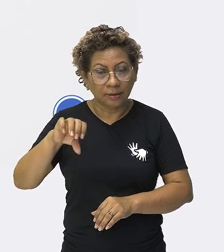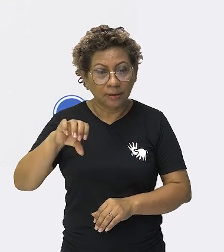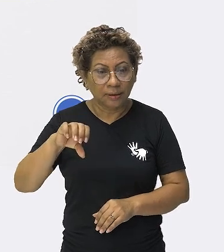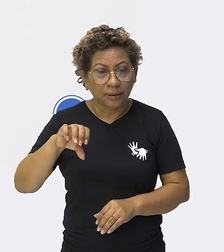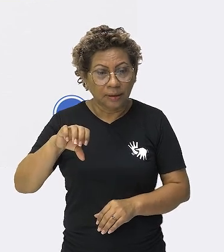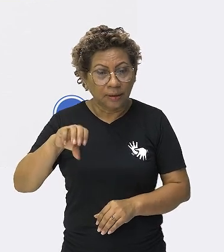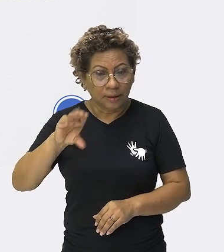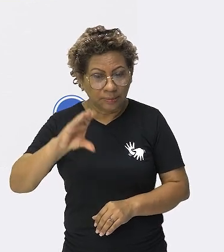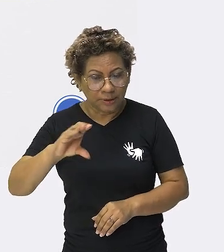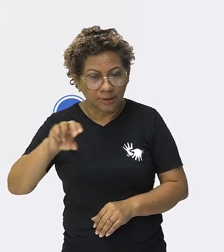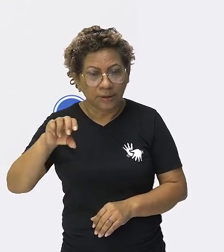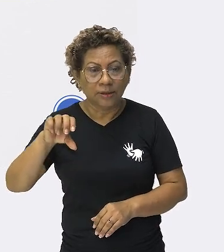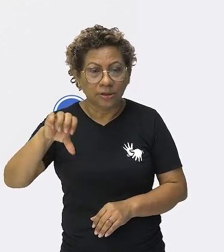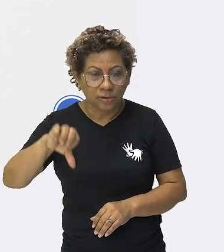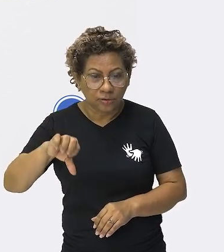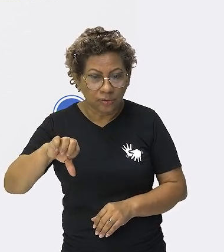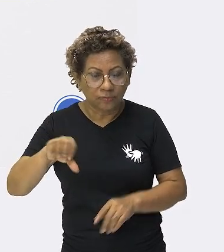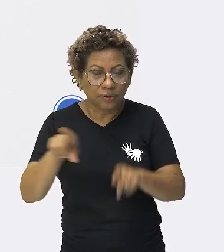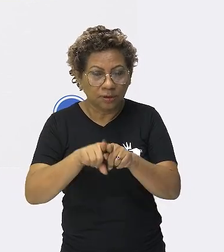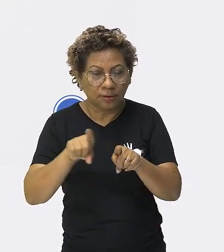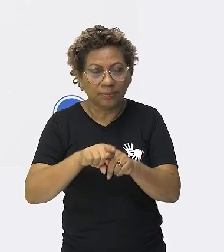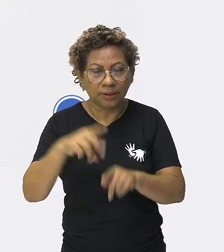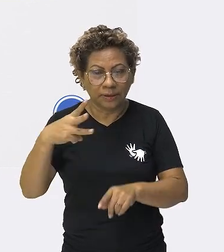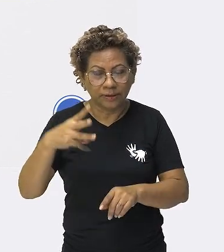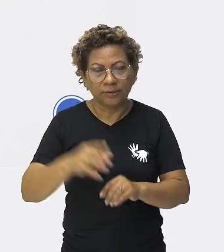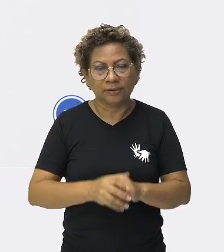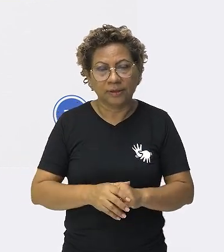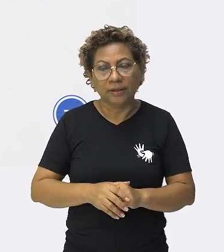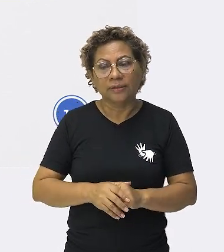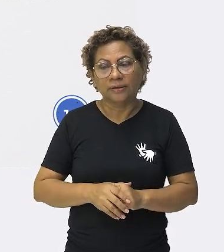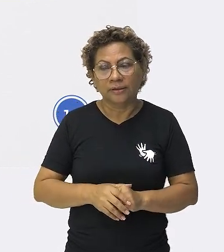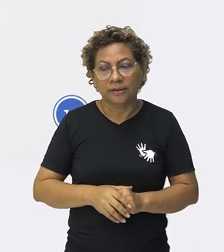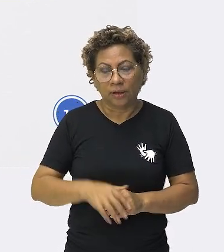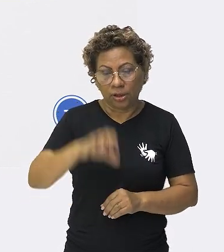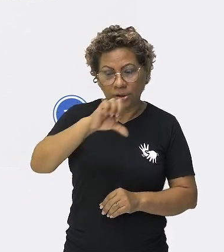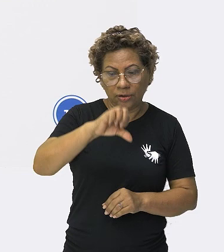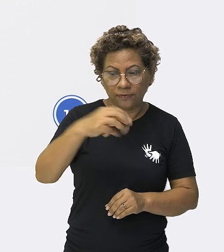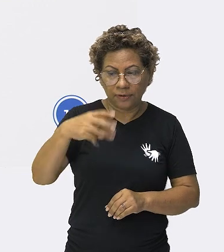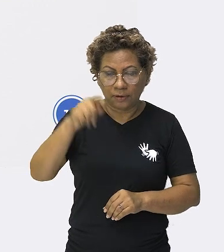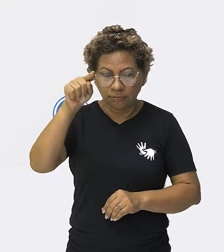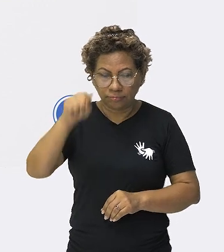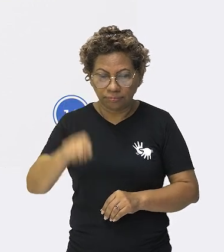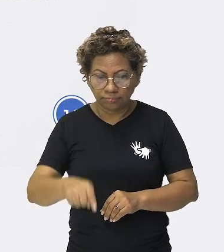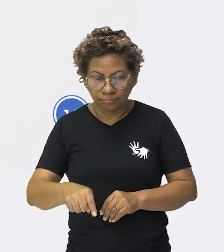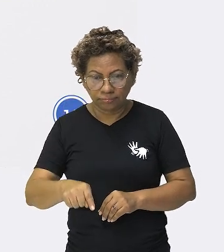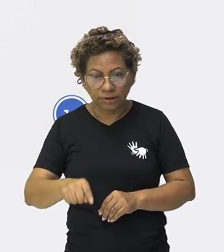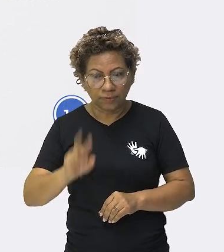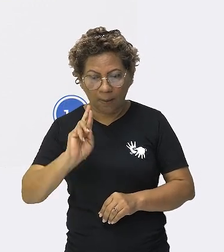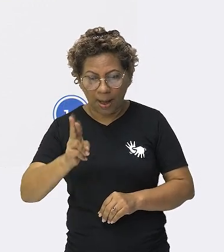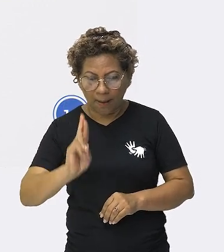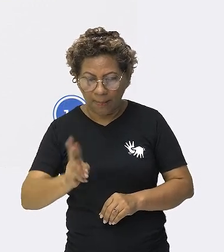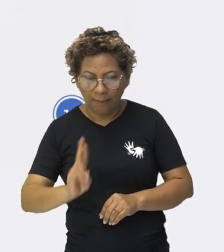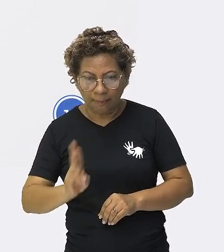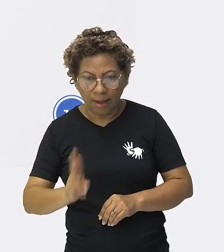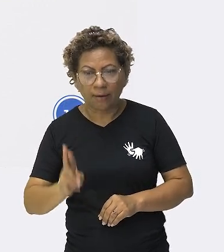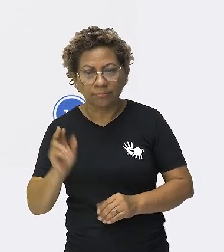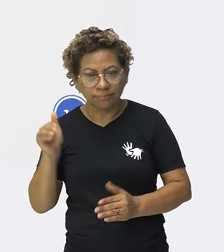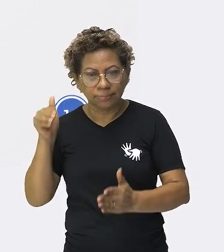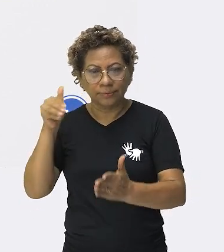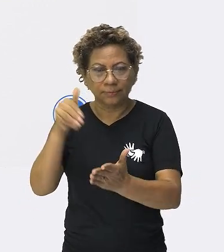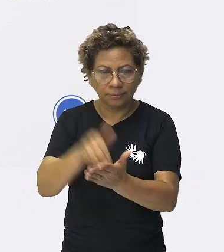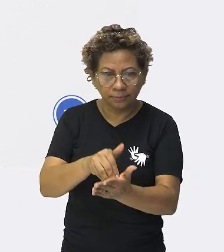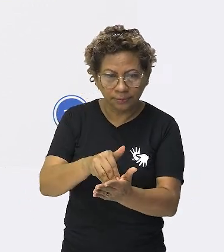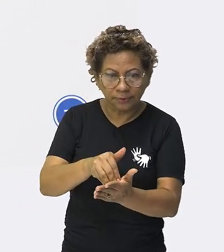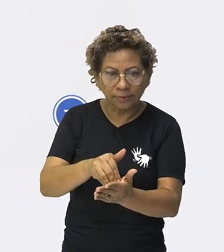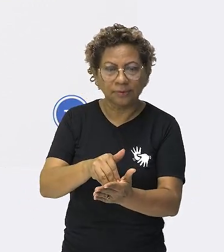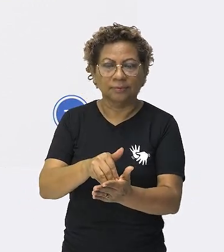de 3, tá? O MMC de 9 e 3 é igual a 9. Percebam que agora aqui nessa próxima